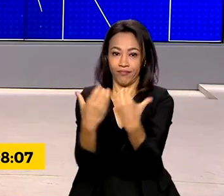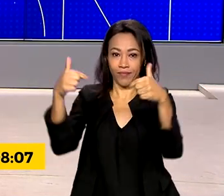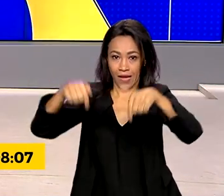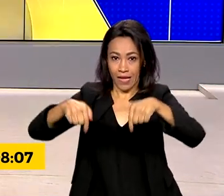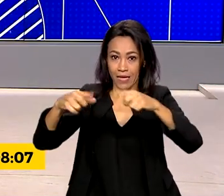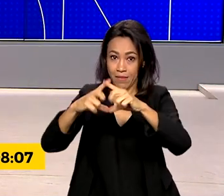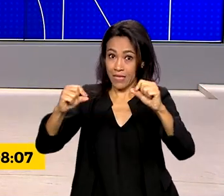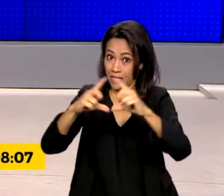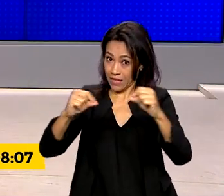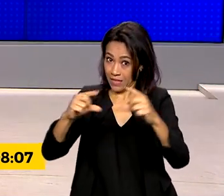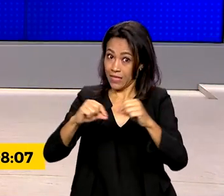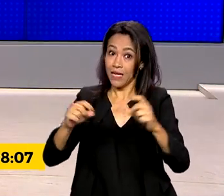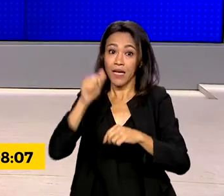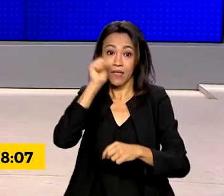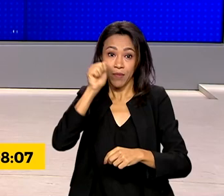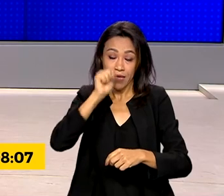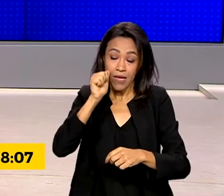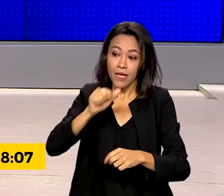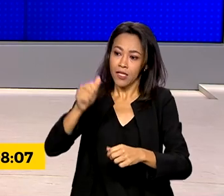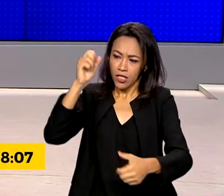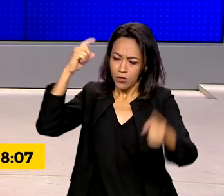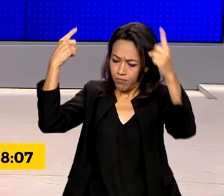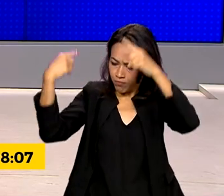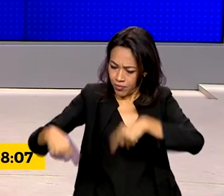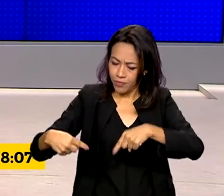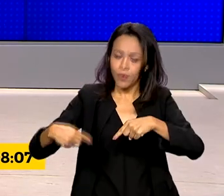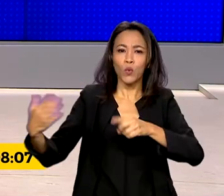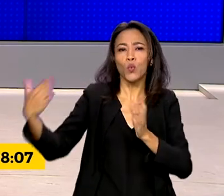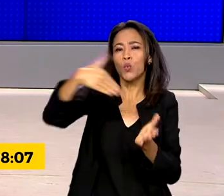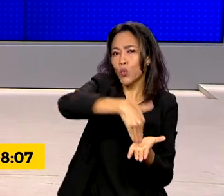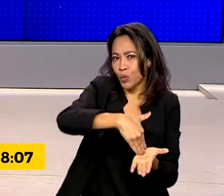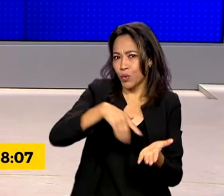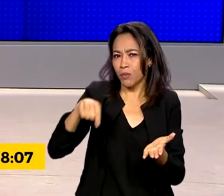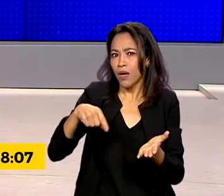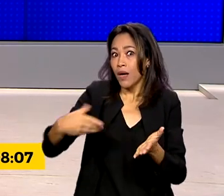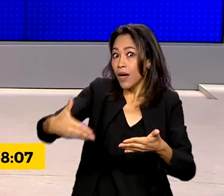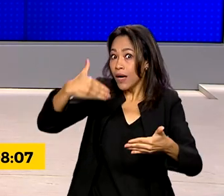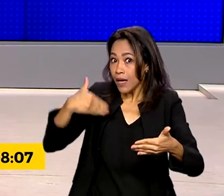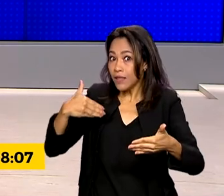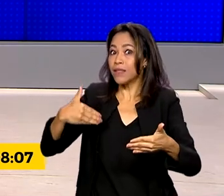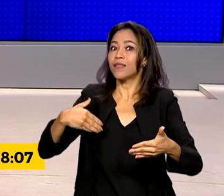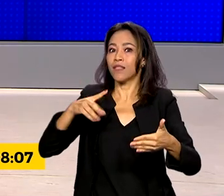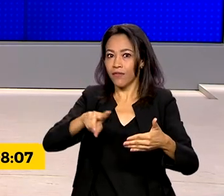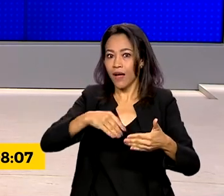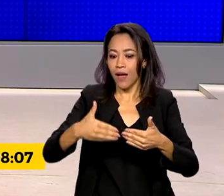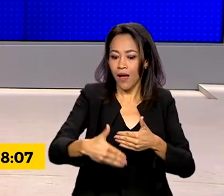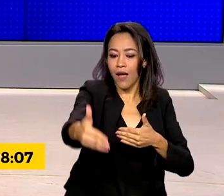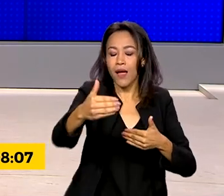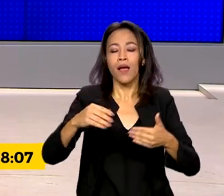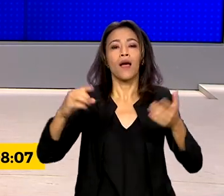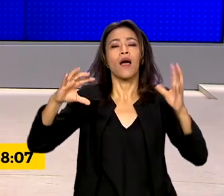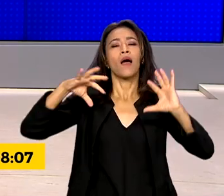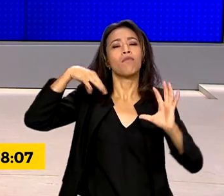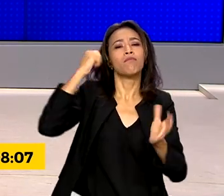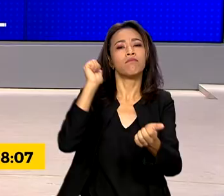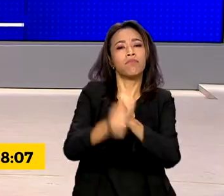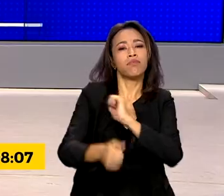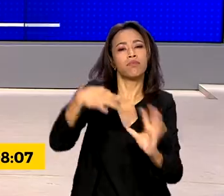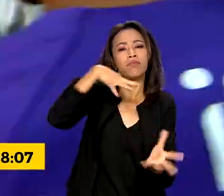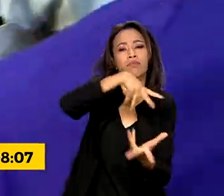Neste domingo, elas disputaram o último jogo antes da Copa do Mundo, que será na Austrália e Nova